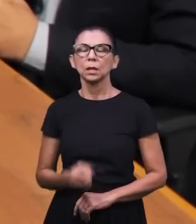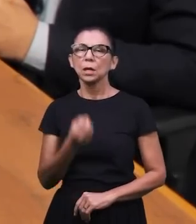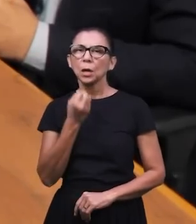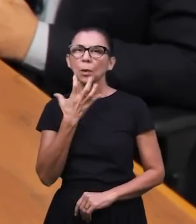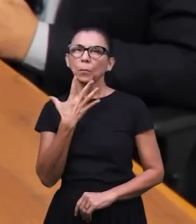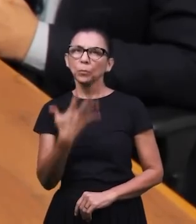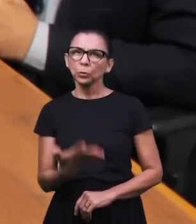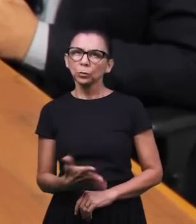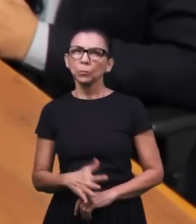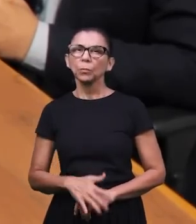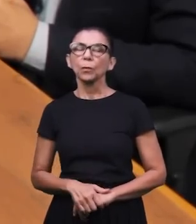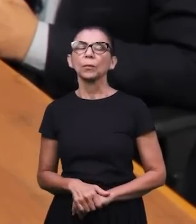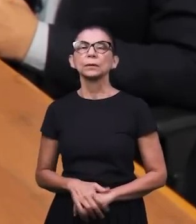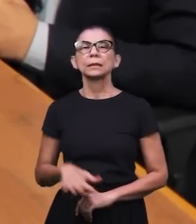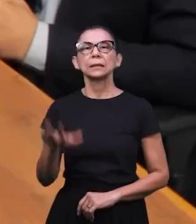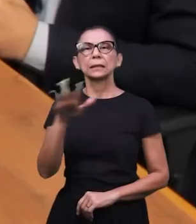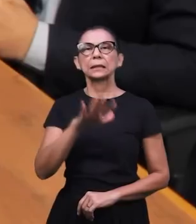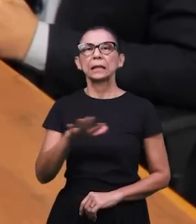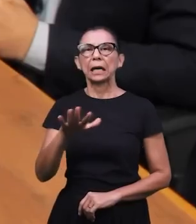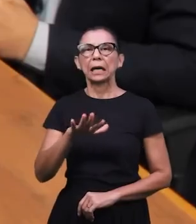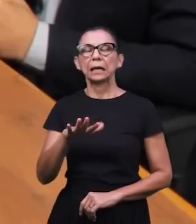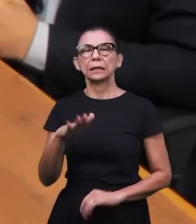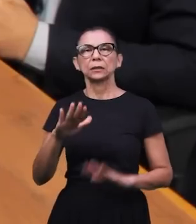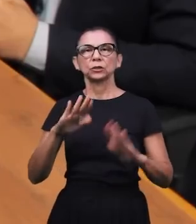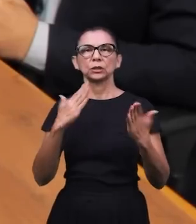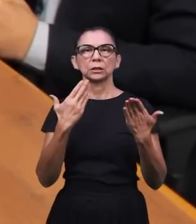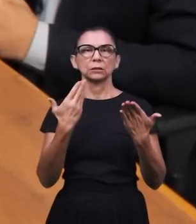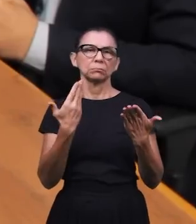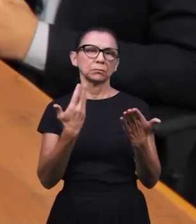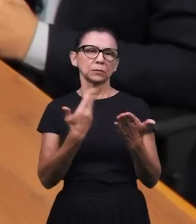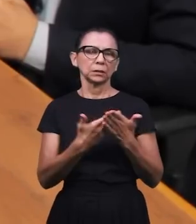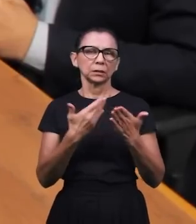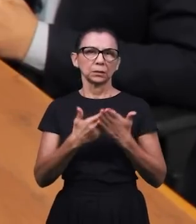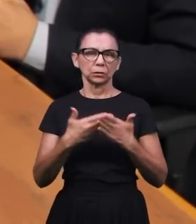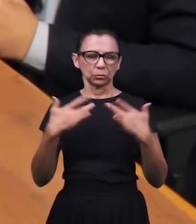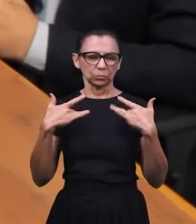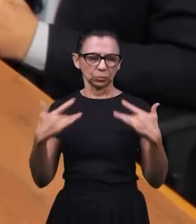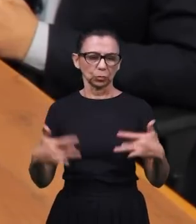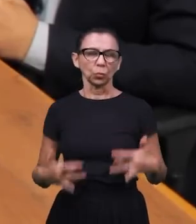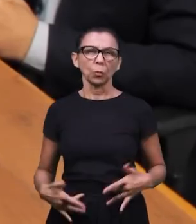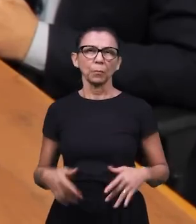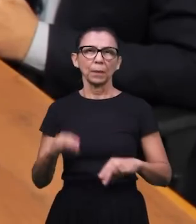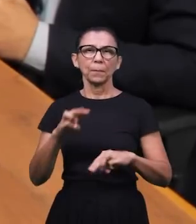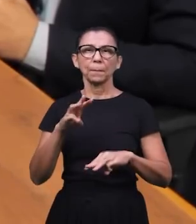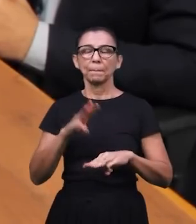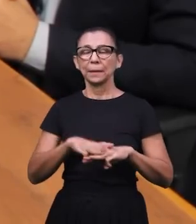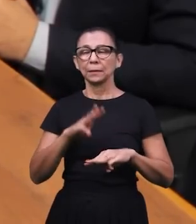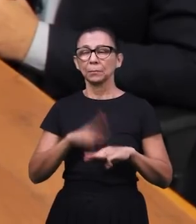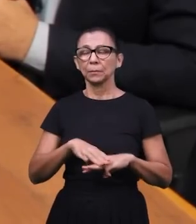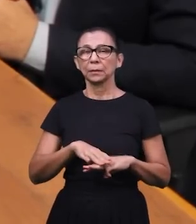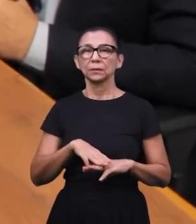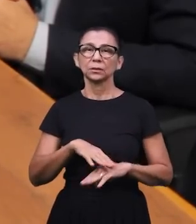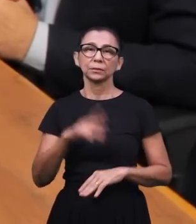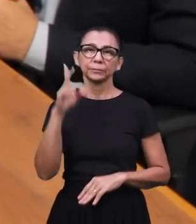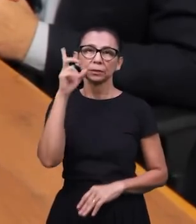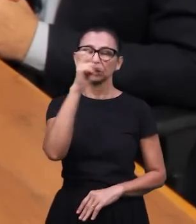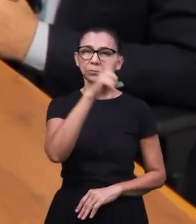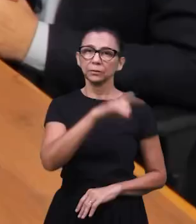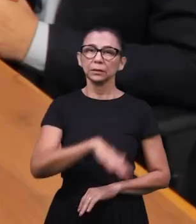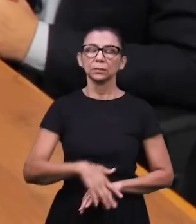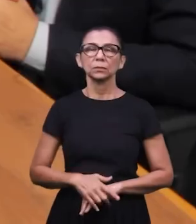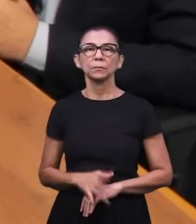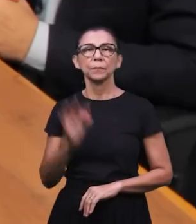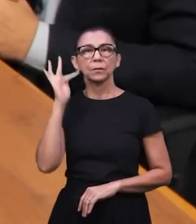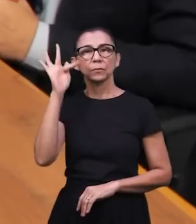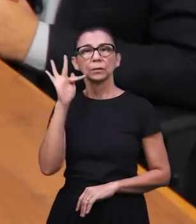área de exatas, mas humanas, ele é bom na área de humanas, mas exatas ele é ruim na área de exatas. Então ele queria fazer um curso, uma faculdade de